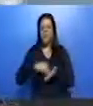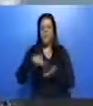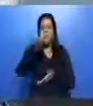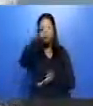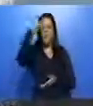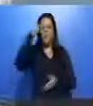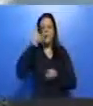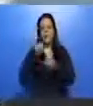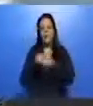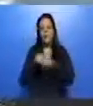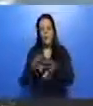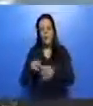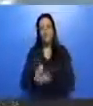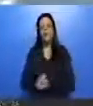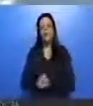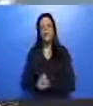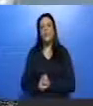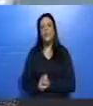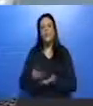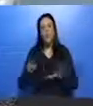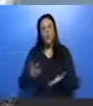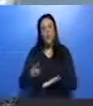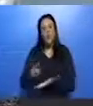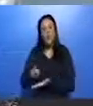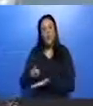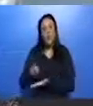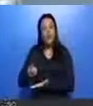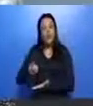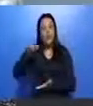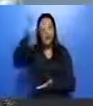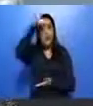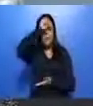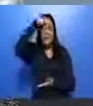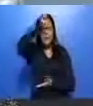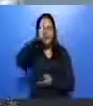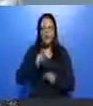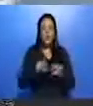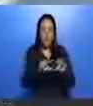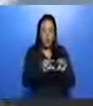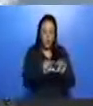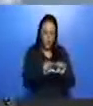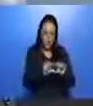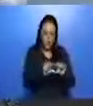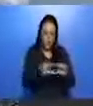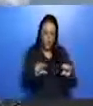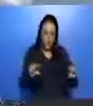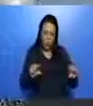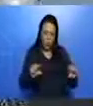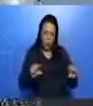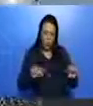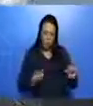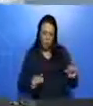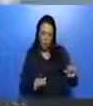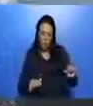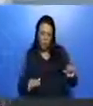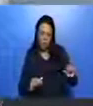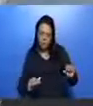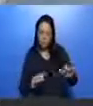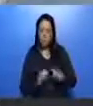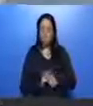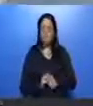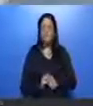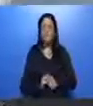dar continuidade na nossa matéria da aula anterior, orações subordinadas? Então vamos lá. Estudo da